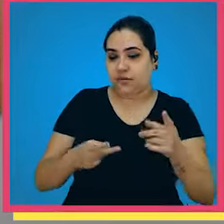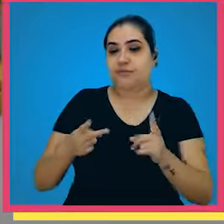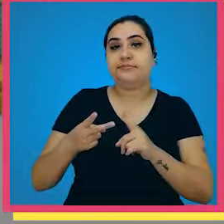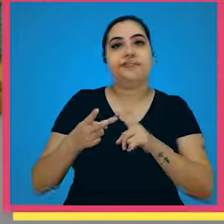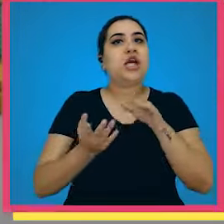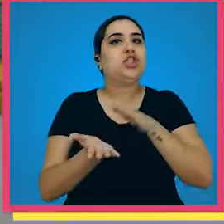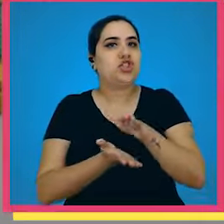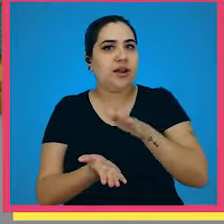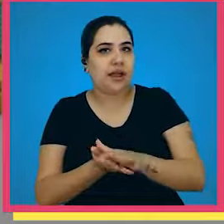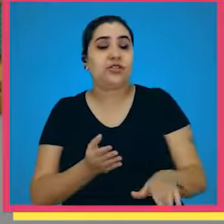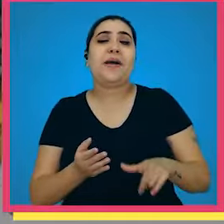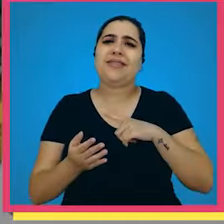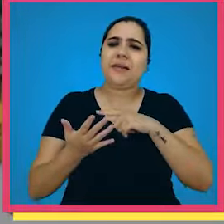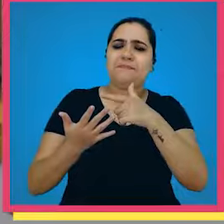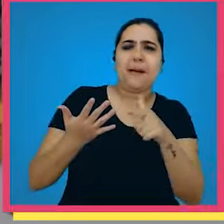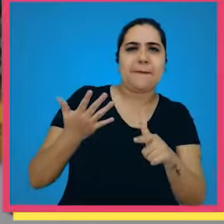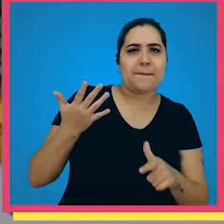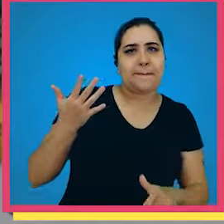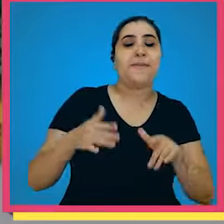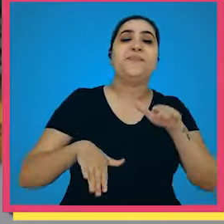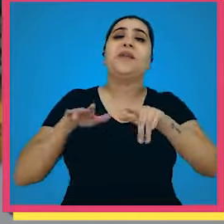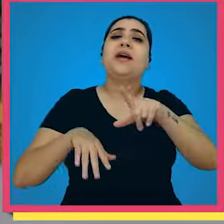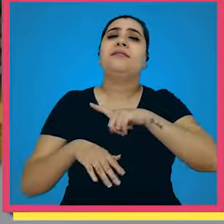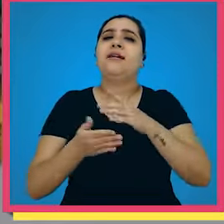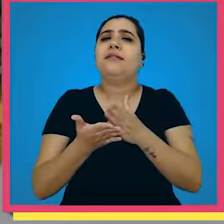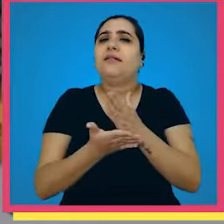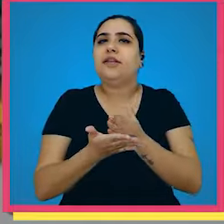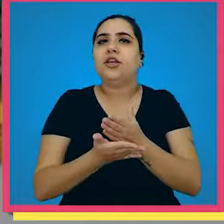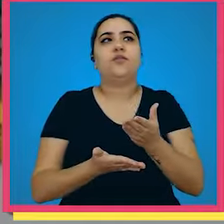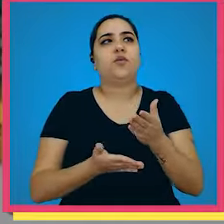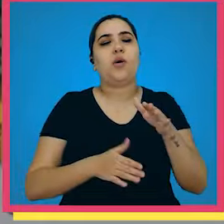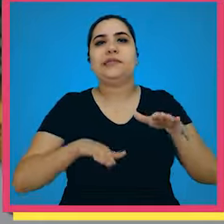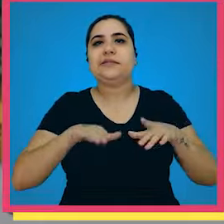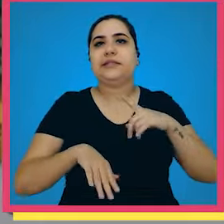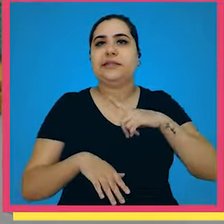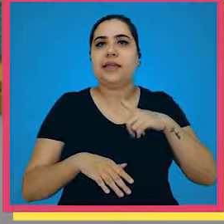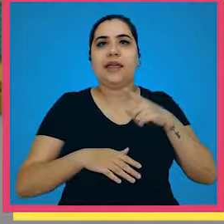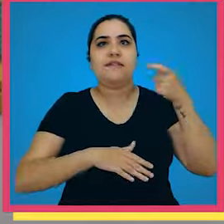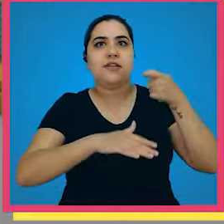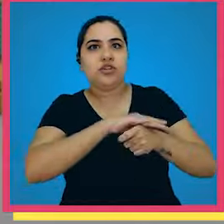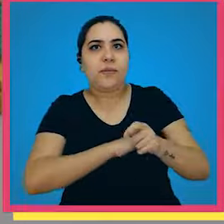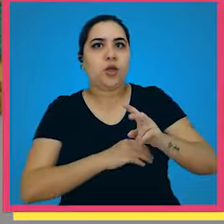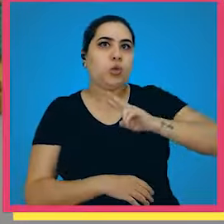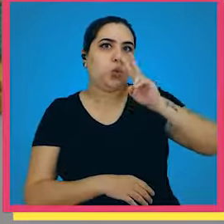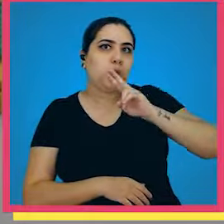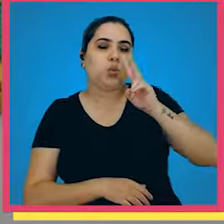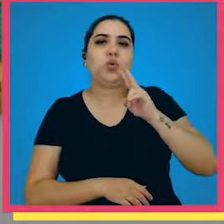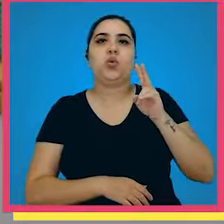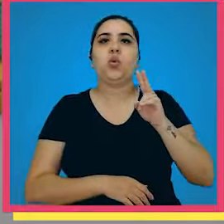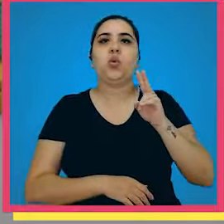de páginas, é a tiragem. Aí entram outros fatores. Às vezes você tem livros que tenho, às vezes, investimentos altos também,